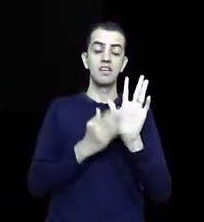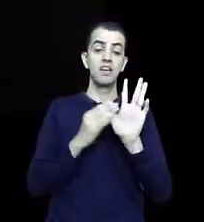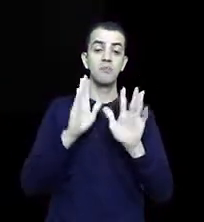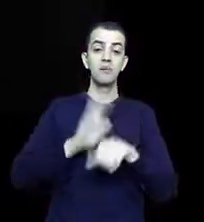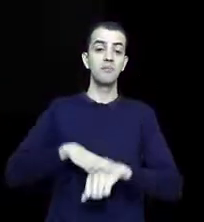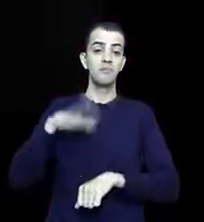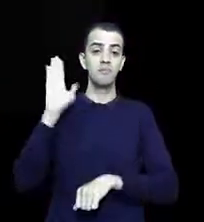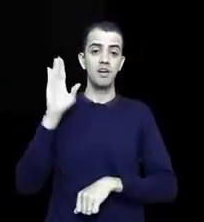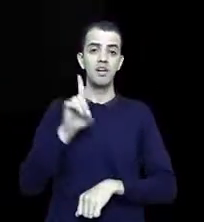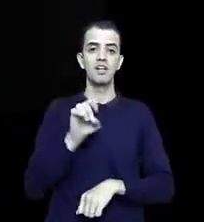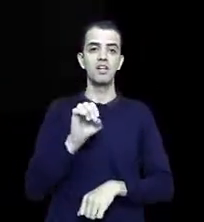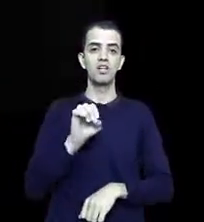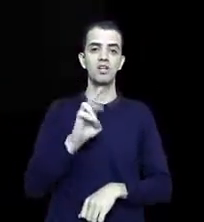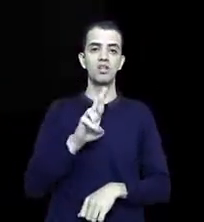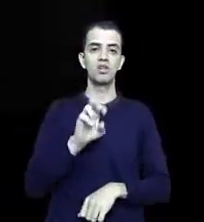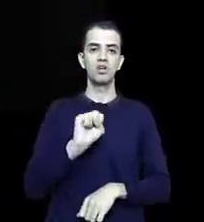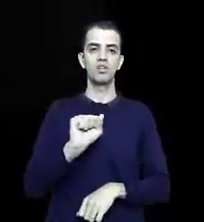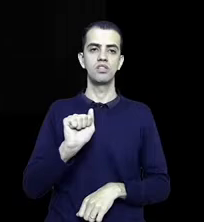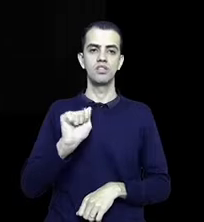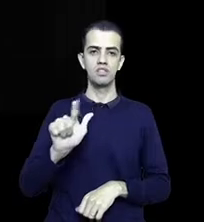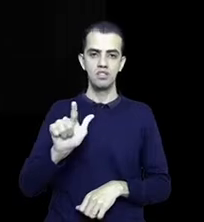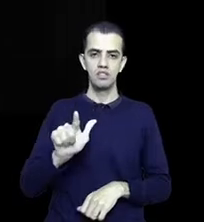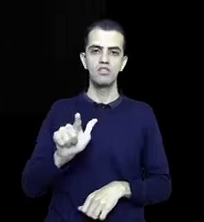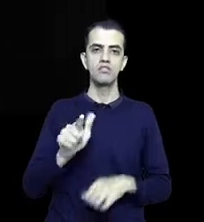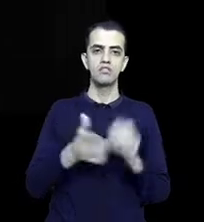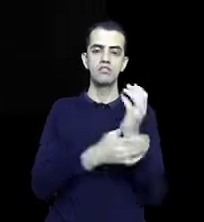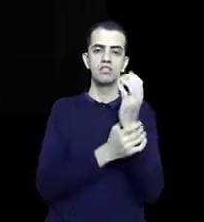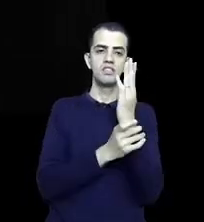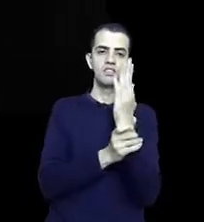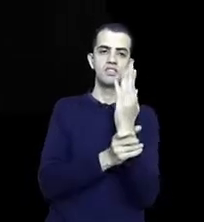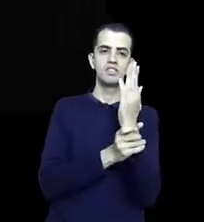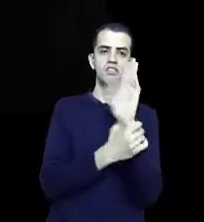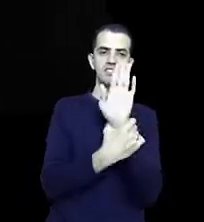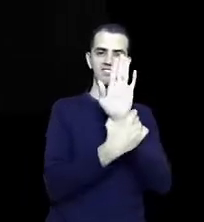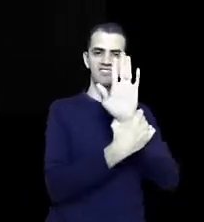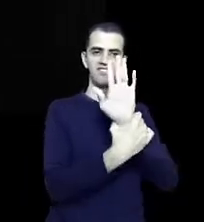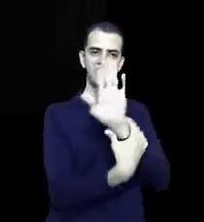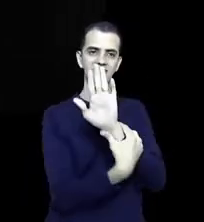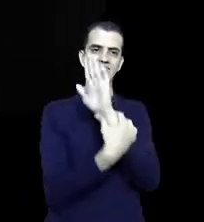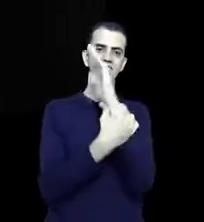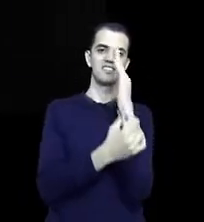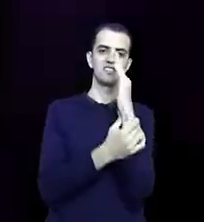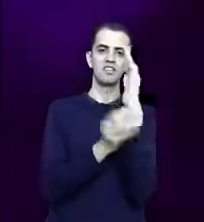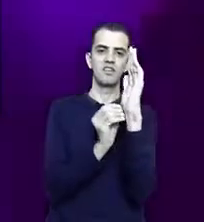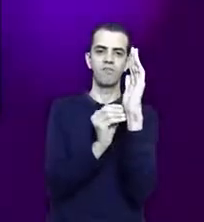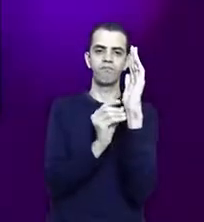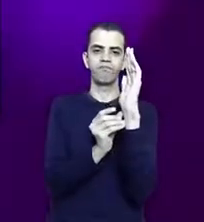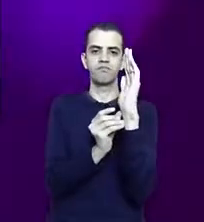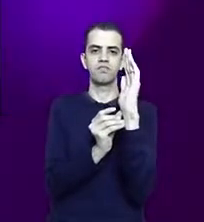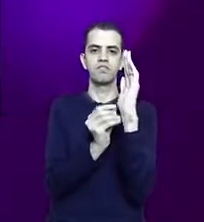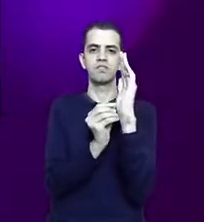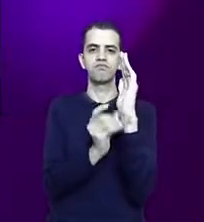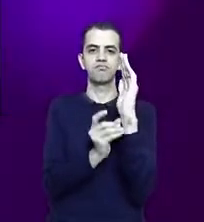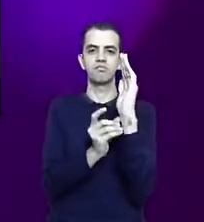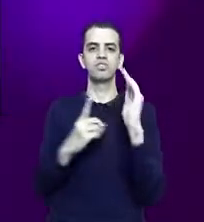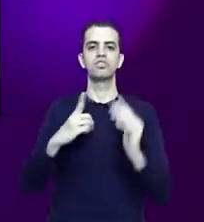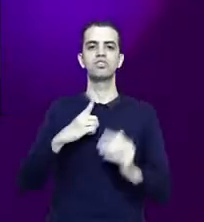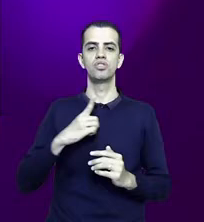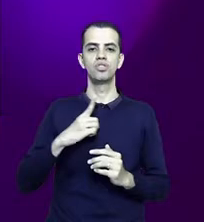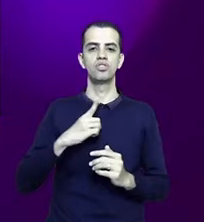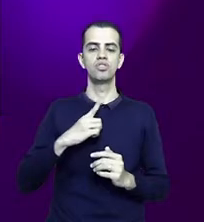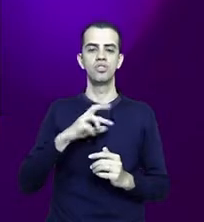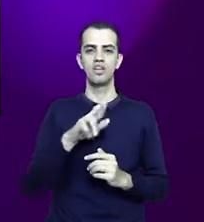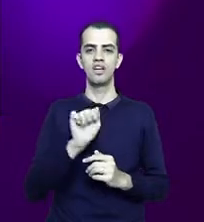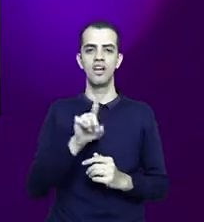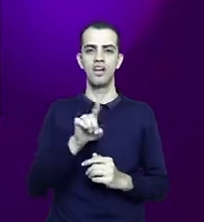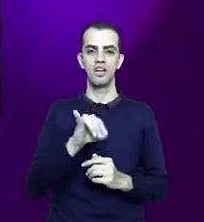linha dorsal. E quando a gente observa a radiografia de perfil, tivemos uma subluxação palmar do semilunar em relação ao rádio,